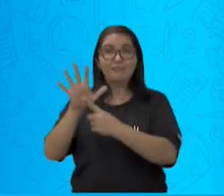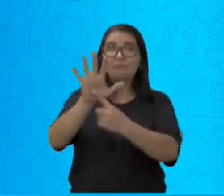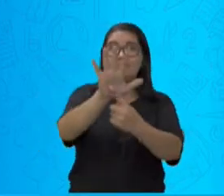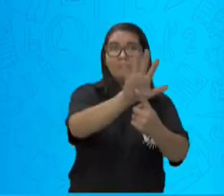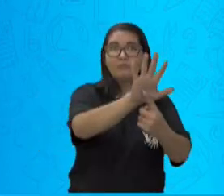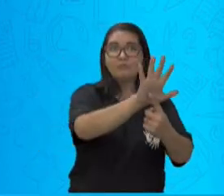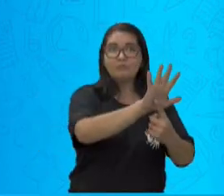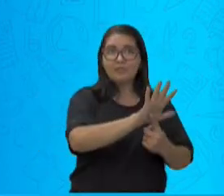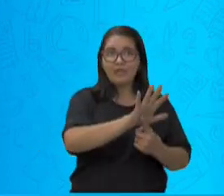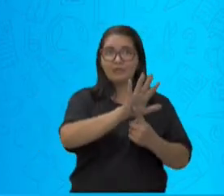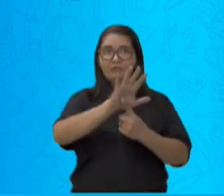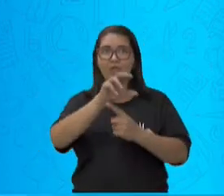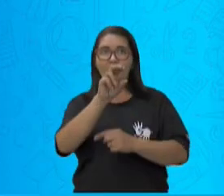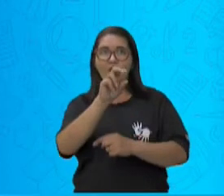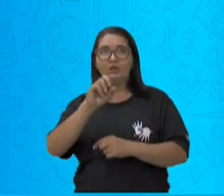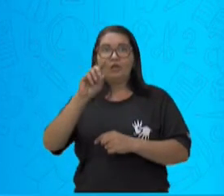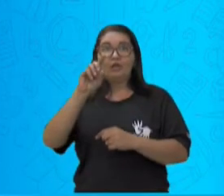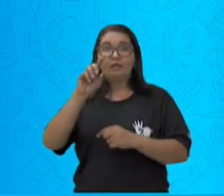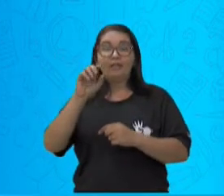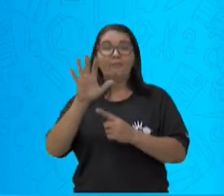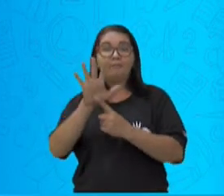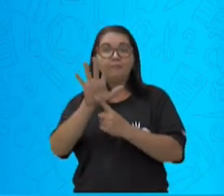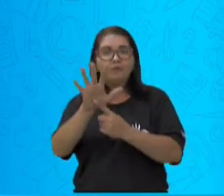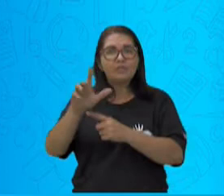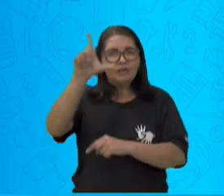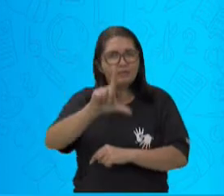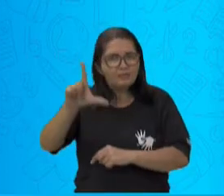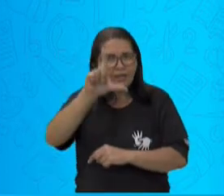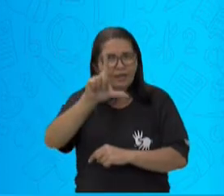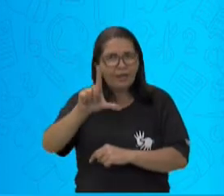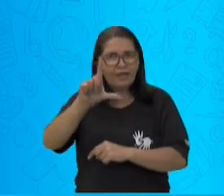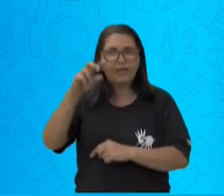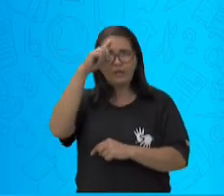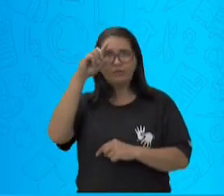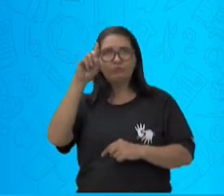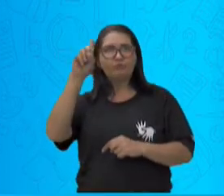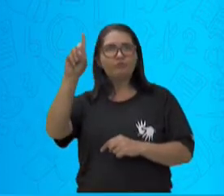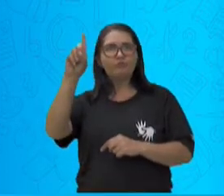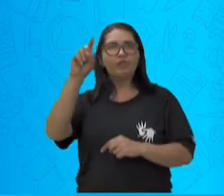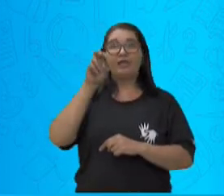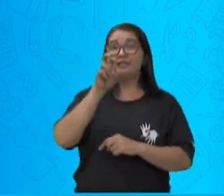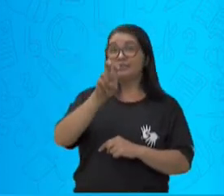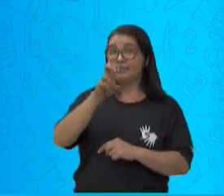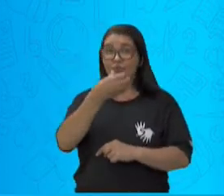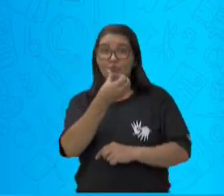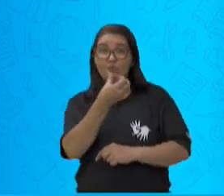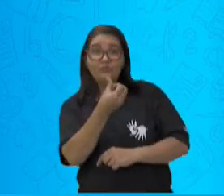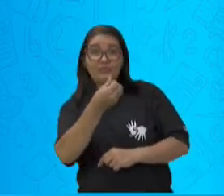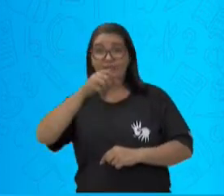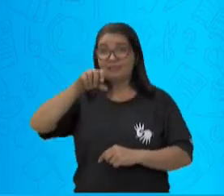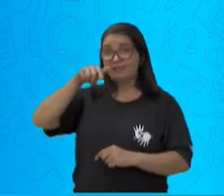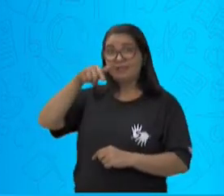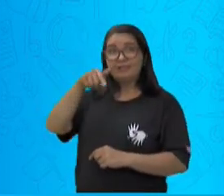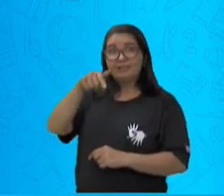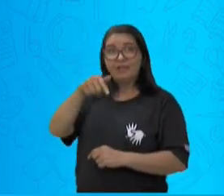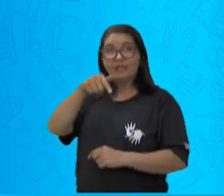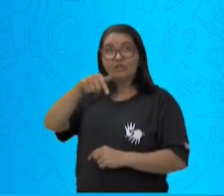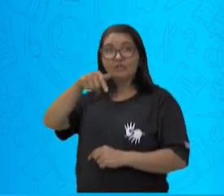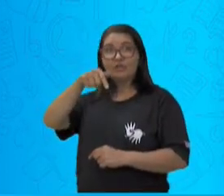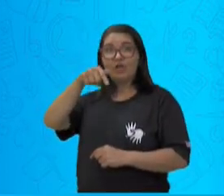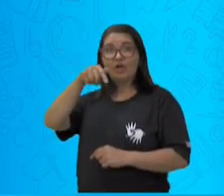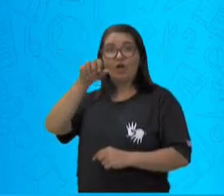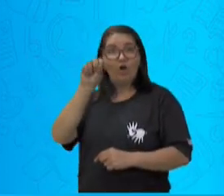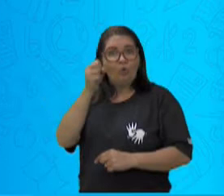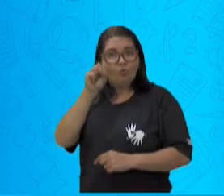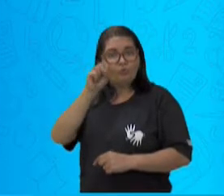6, 7, 8 e 9 de novembro, dentro de um espetáculo teatral no auditório